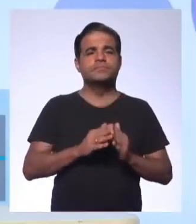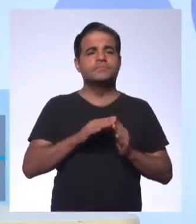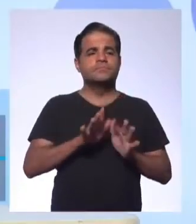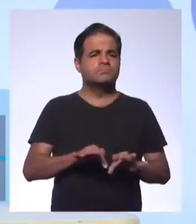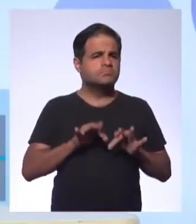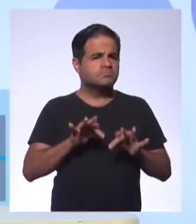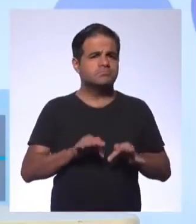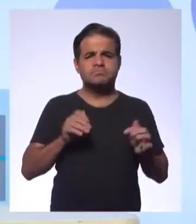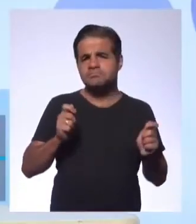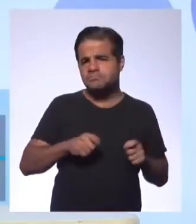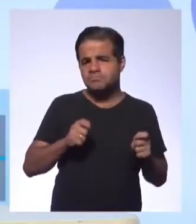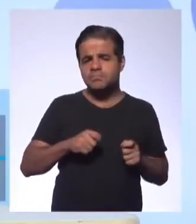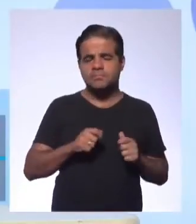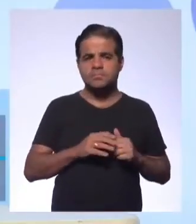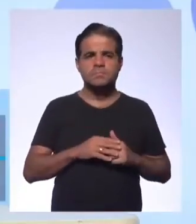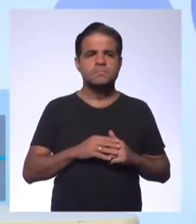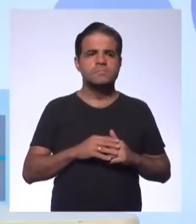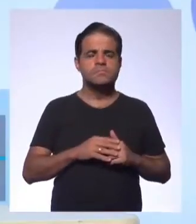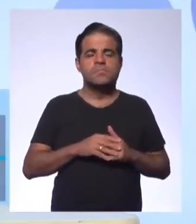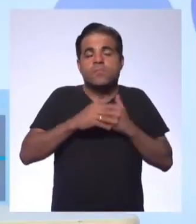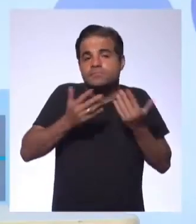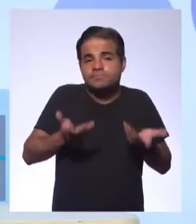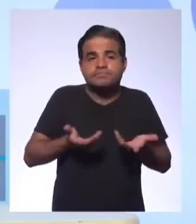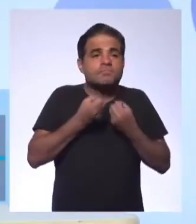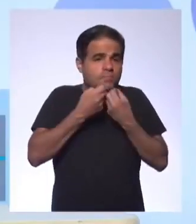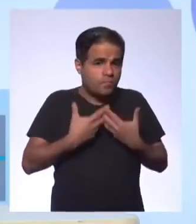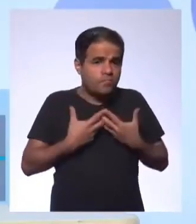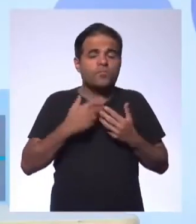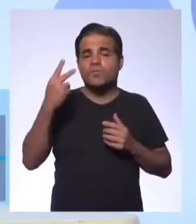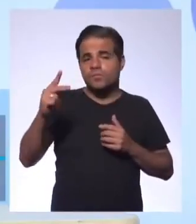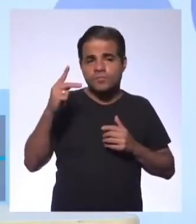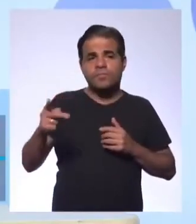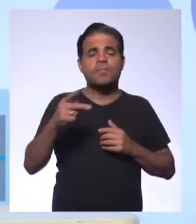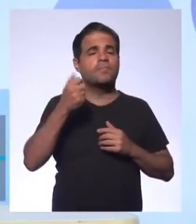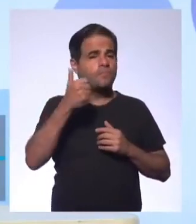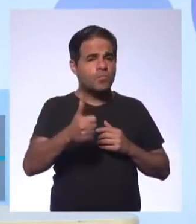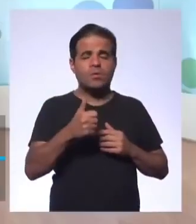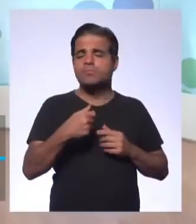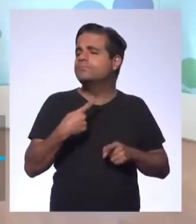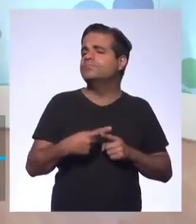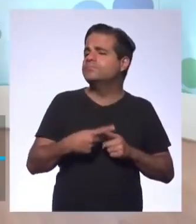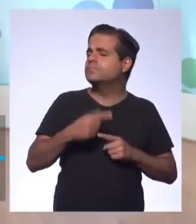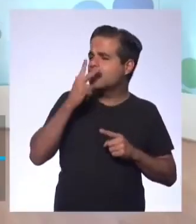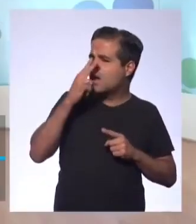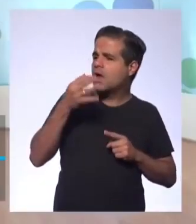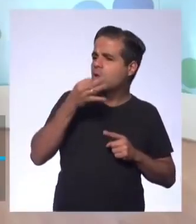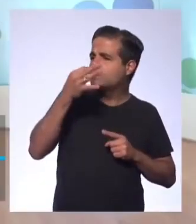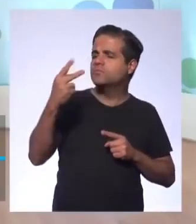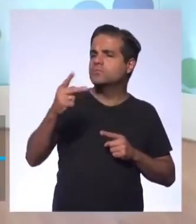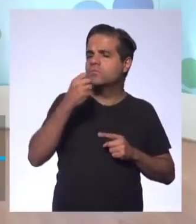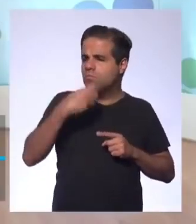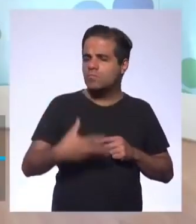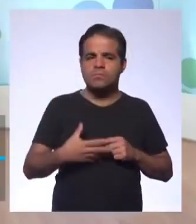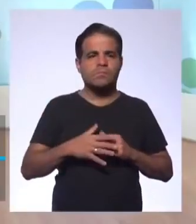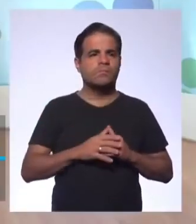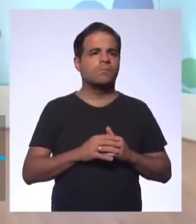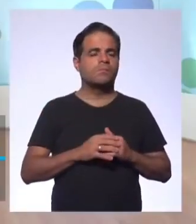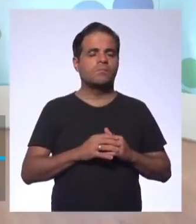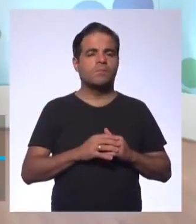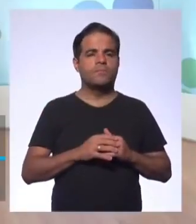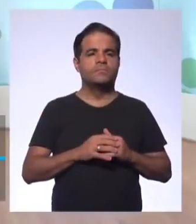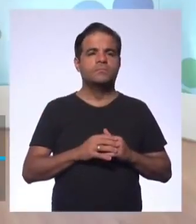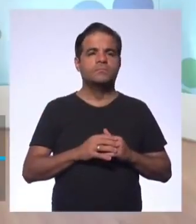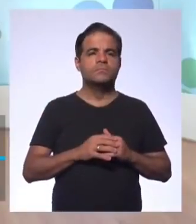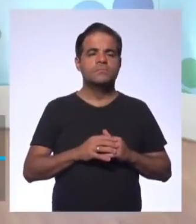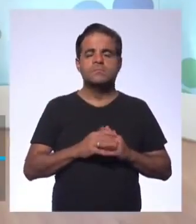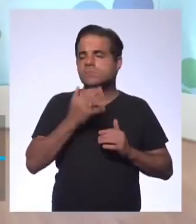poucas vantagens, né? Mas era bom pra eles. Era bom para eles, mas por que você acha que era bom os servos morarem nesse feudo? O que você